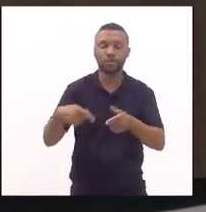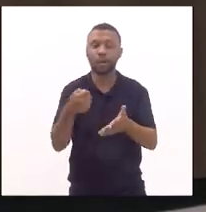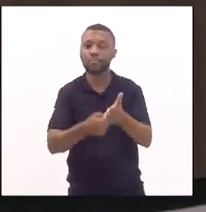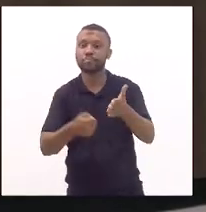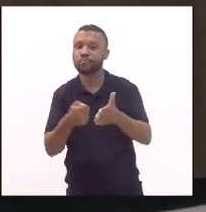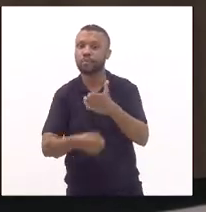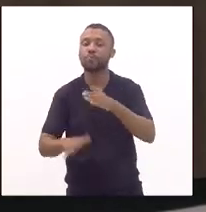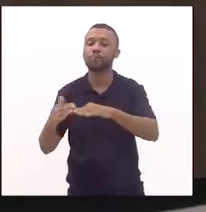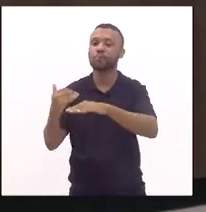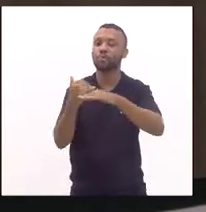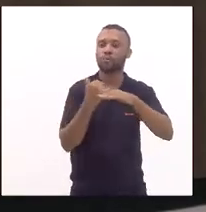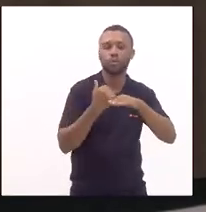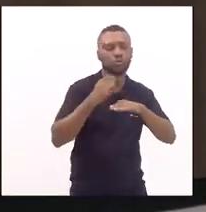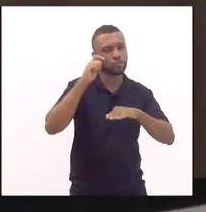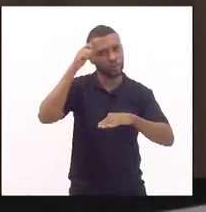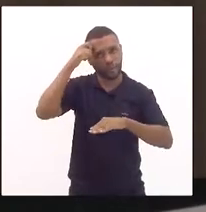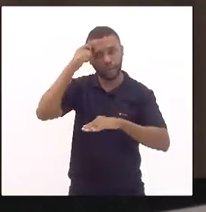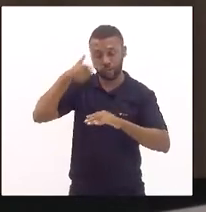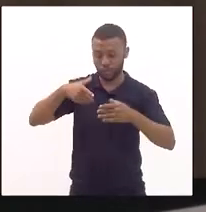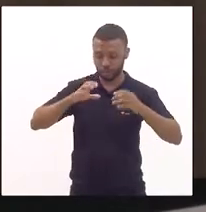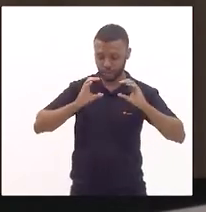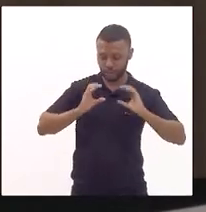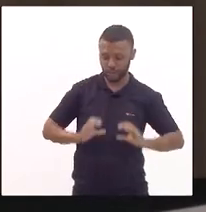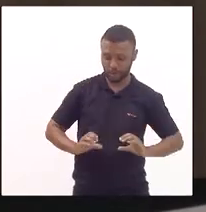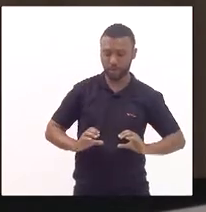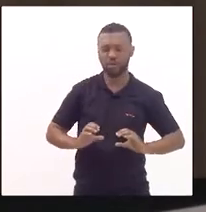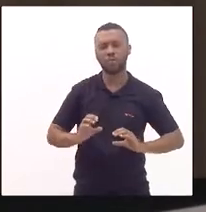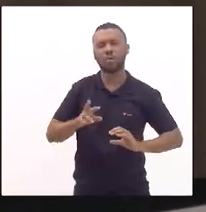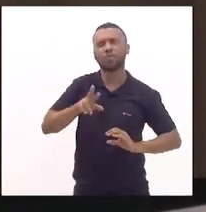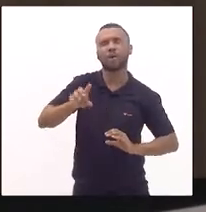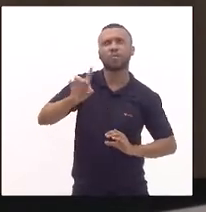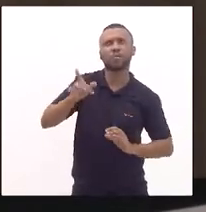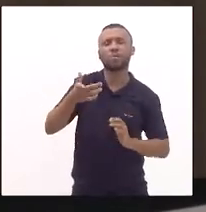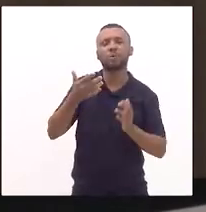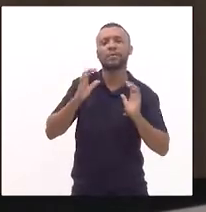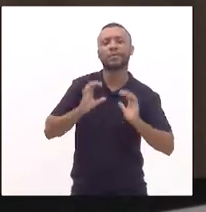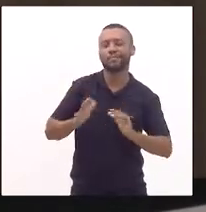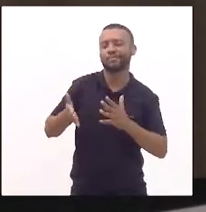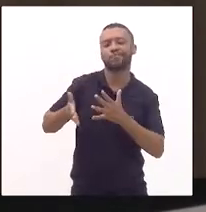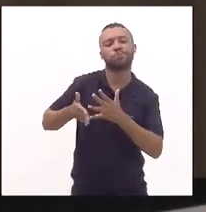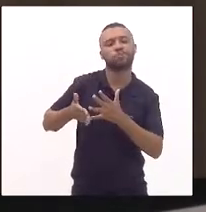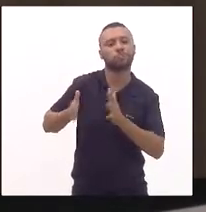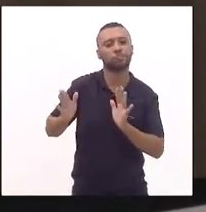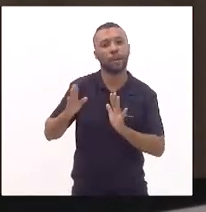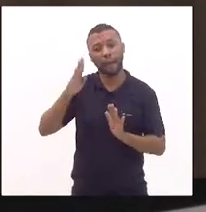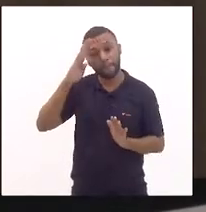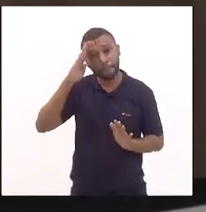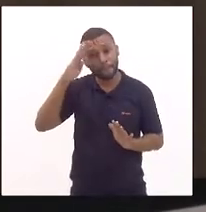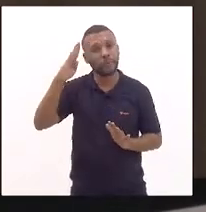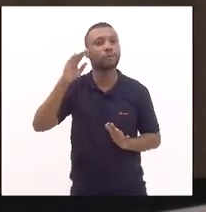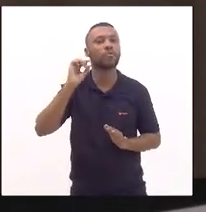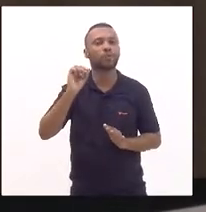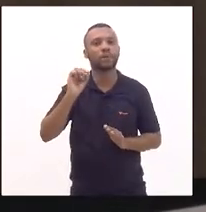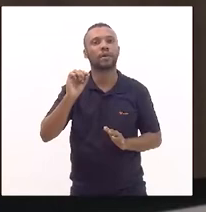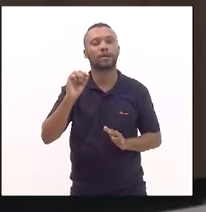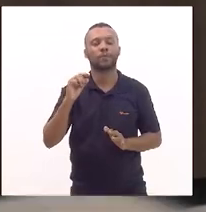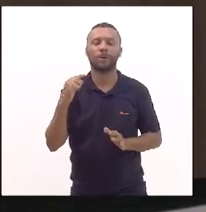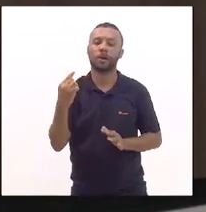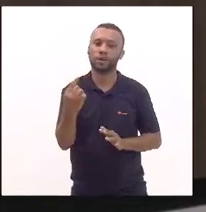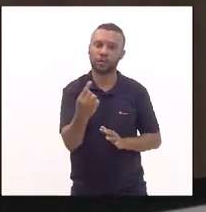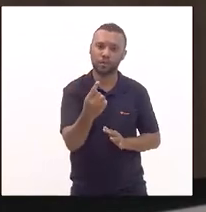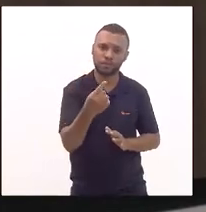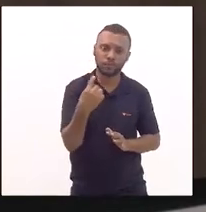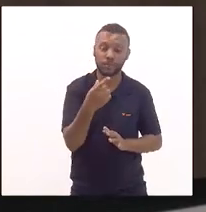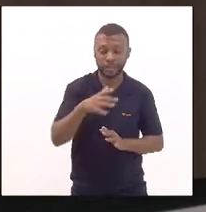e do negra, não como cidadãos e cidadãs de segunda classe, e, principalmente, para que, no âmbito